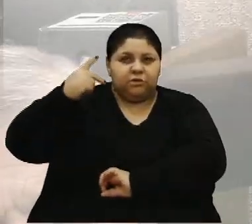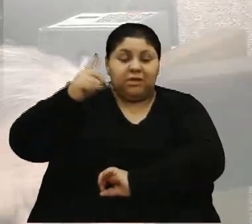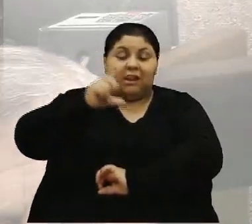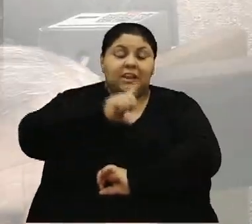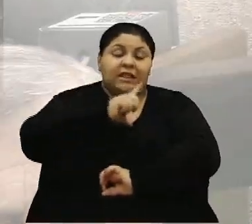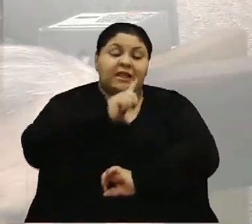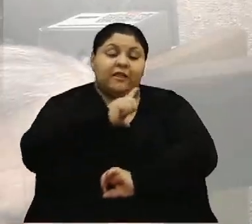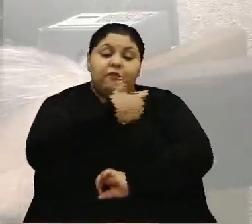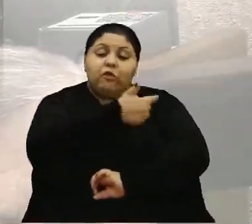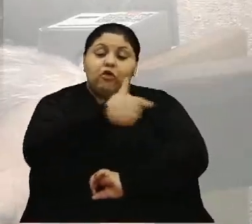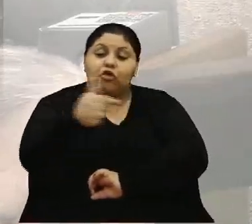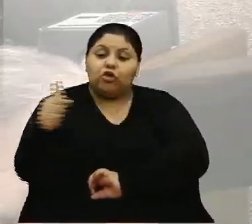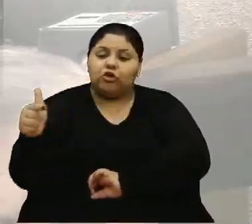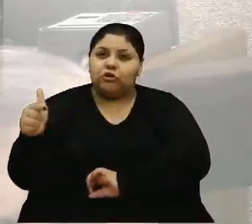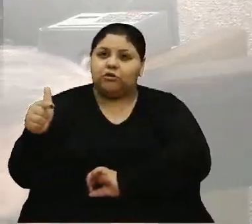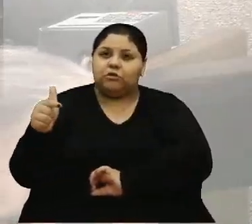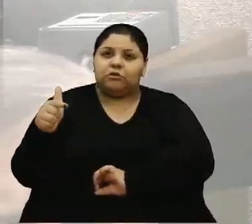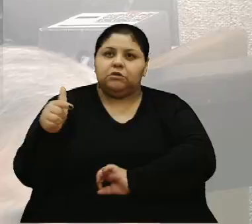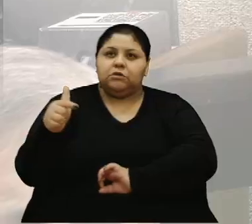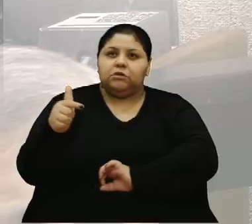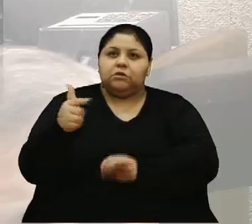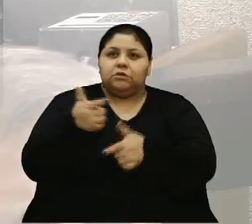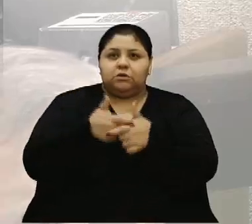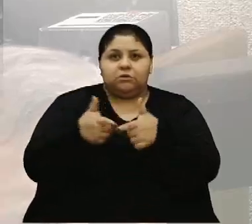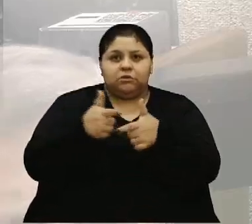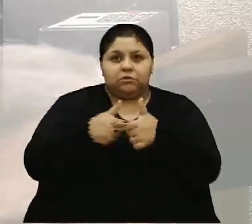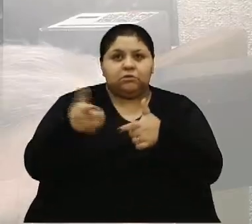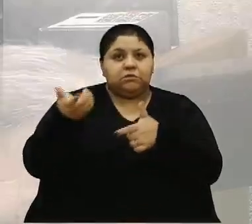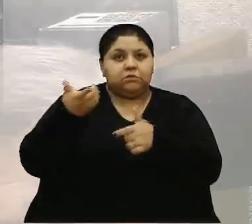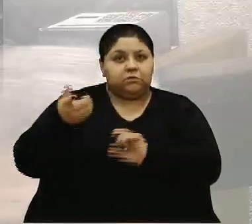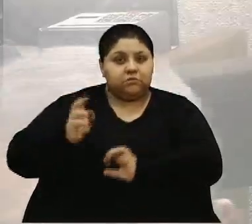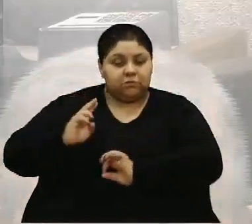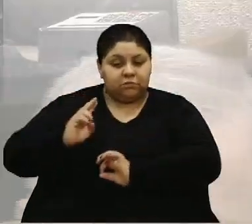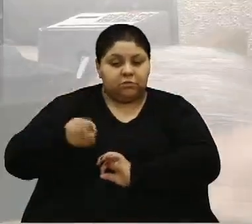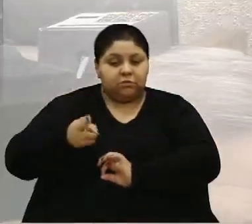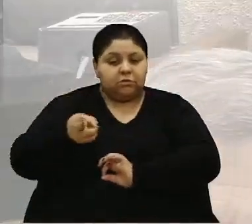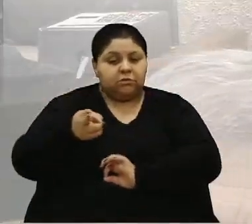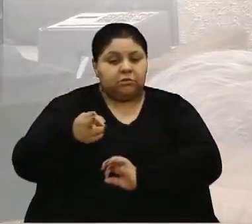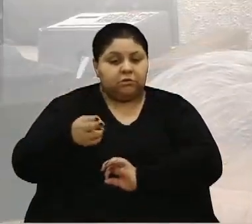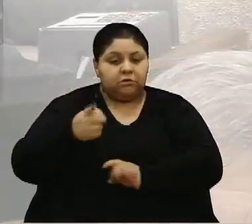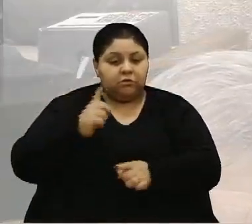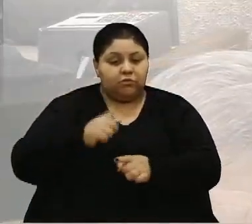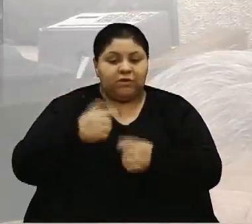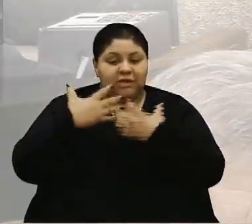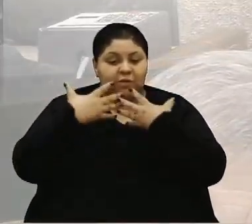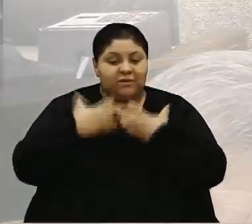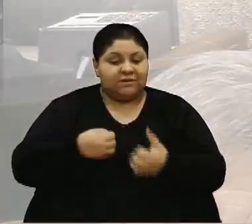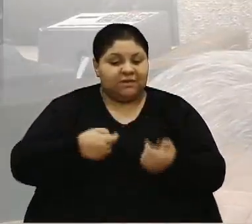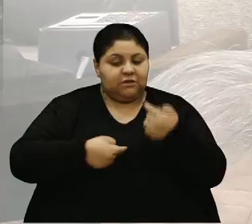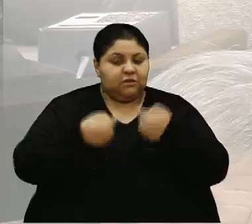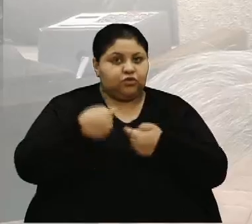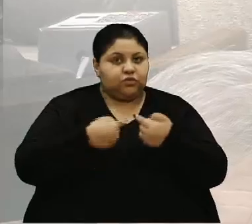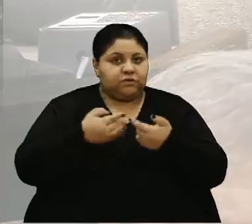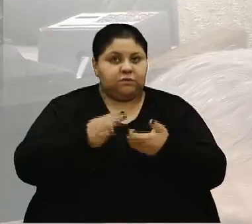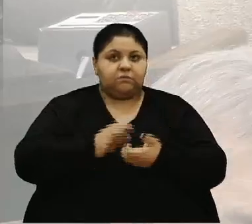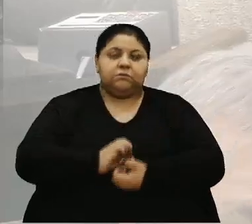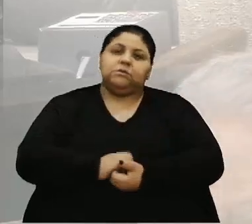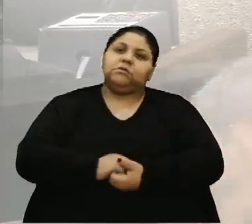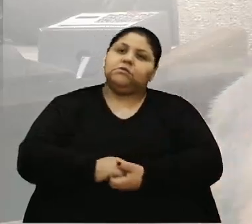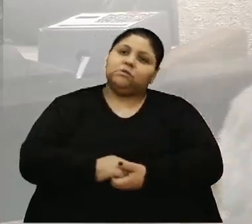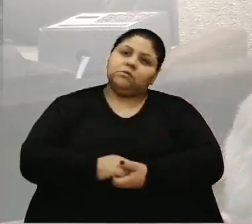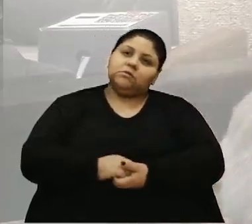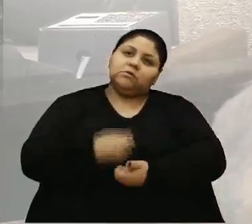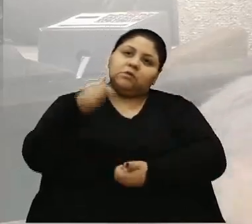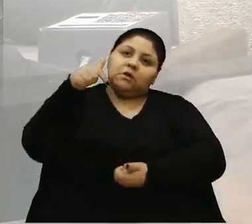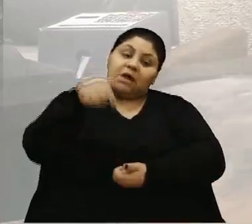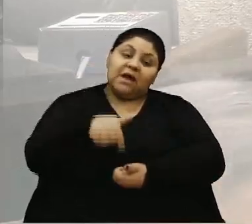existem outras esferas e origens que querem dar continuidade por não aceitarem o debate. E aqui